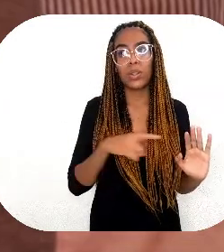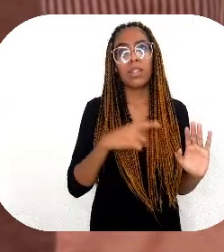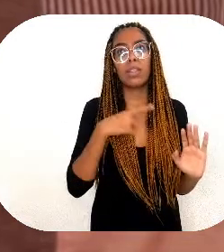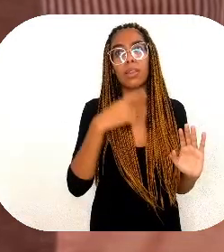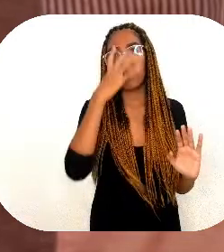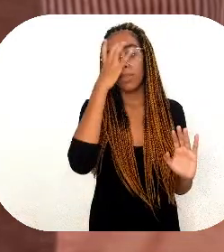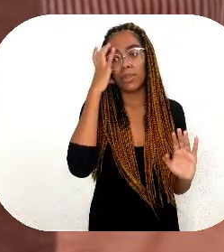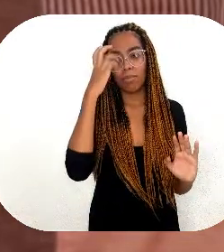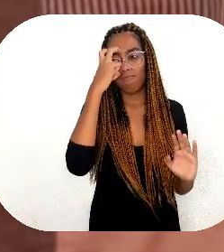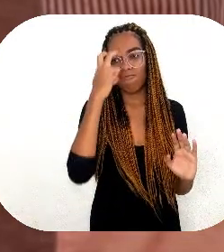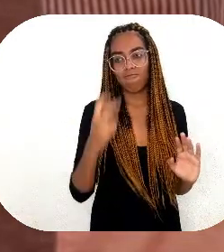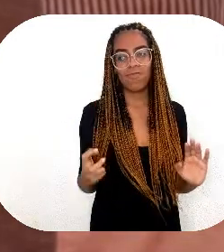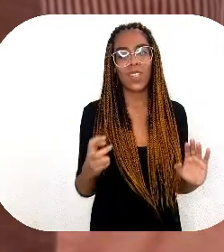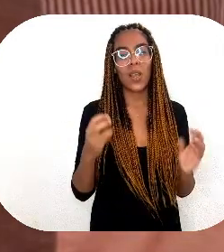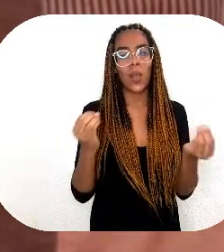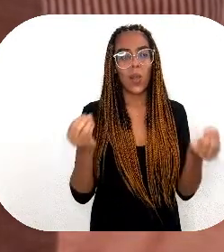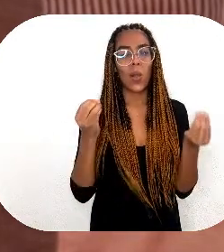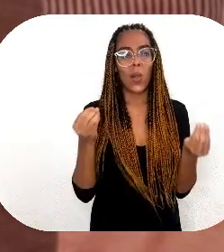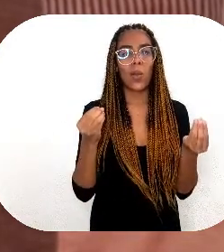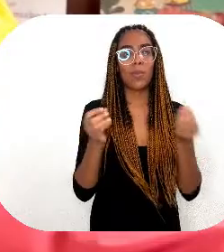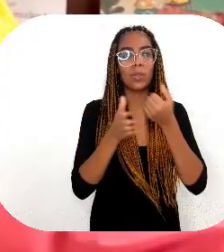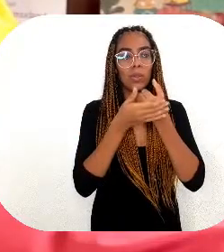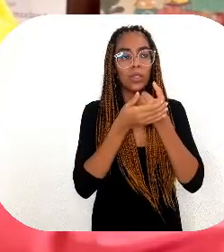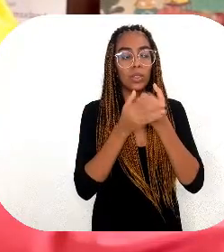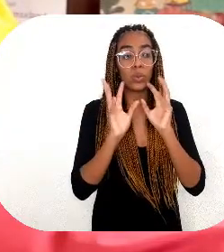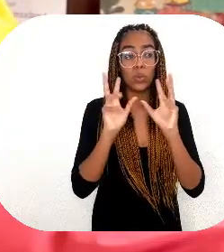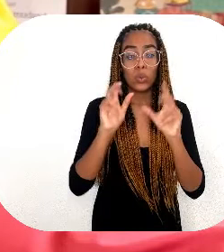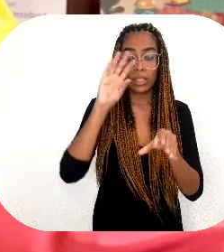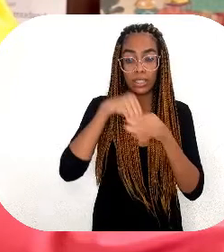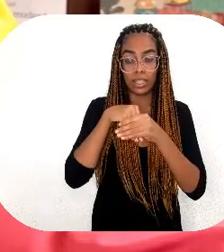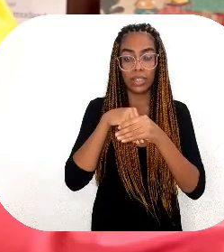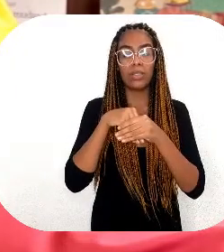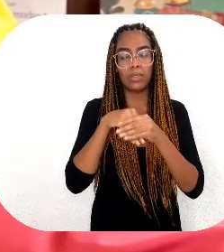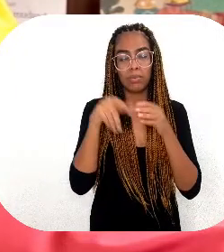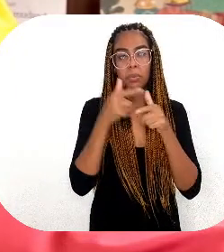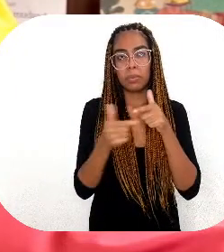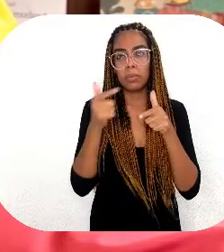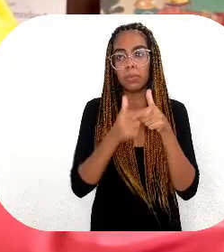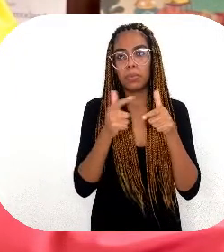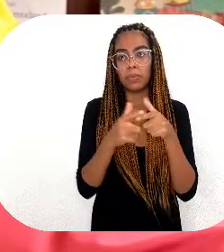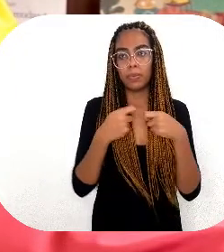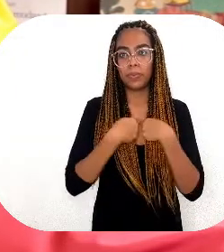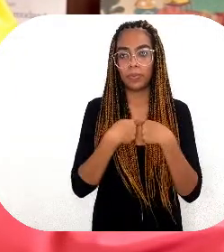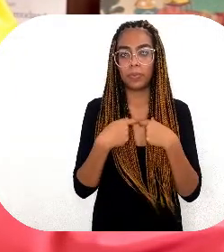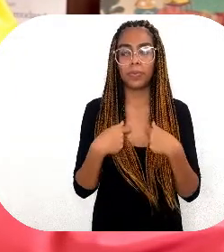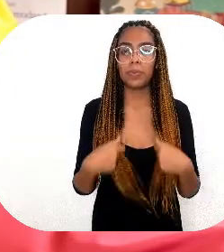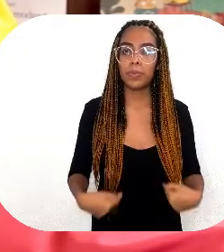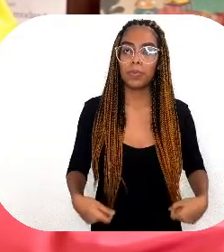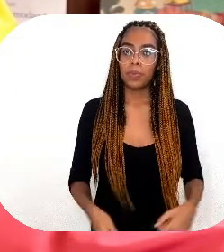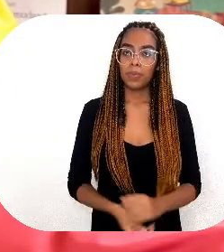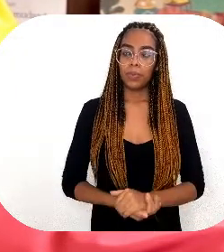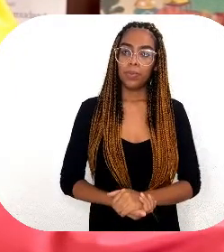quão inteligente, quão sábio já era. E resolveu esconder toda essa sabedoria dentro de uma cabaça.